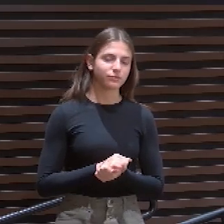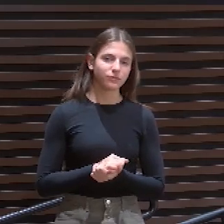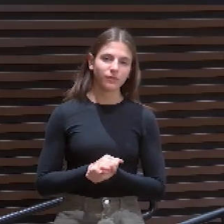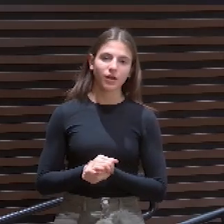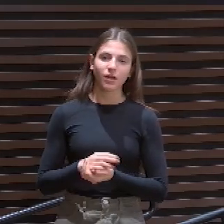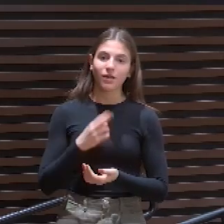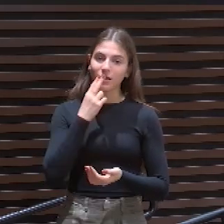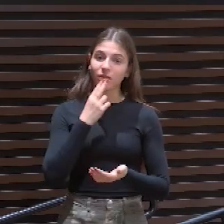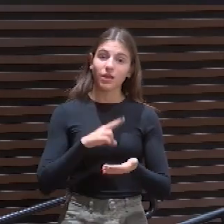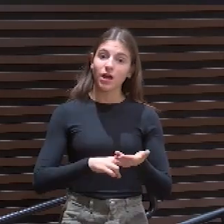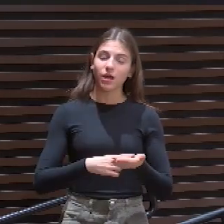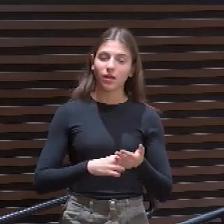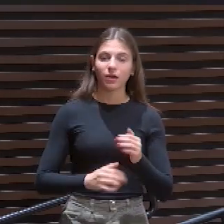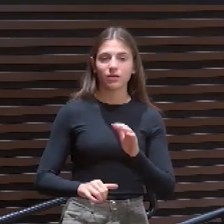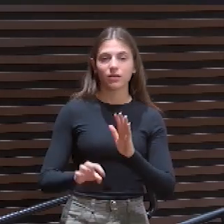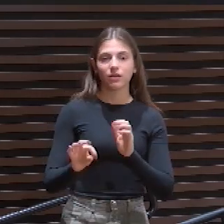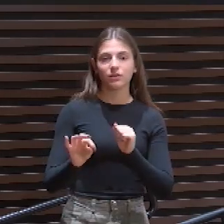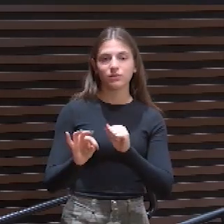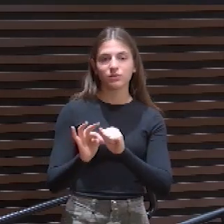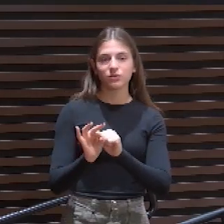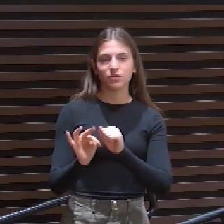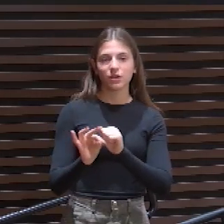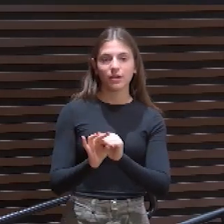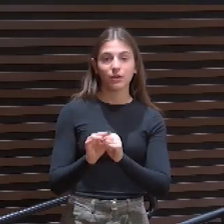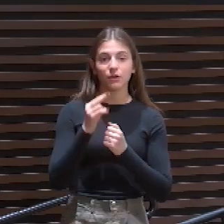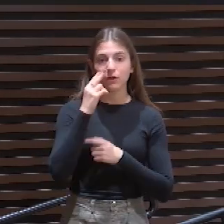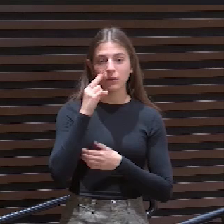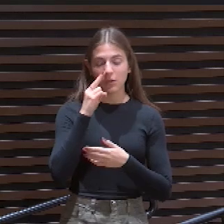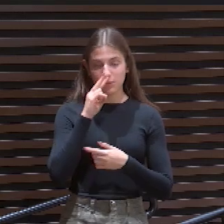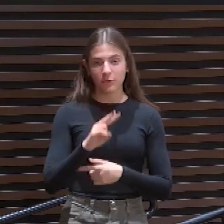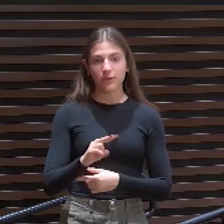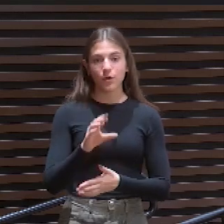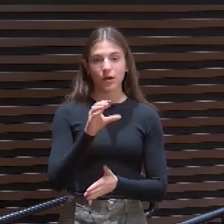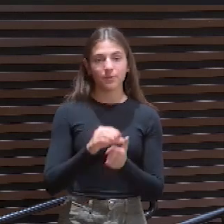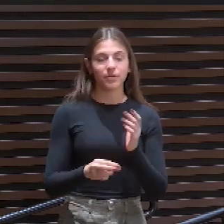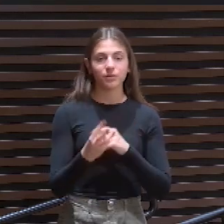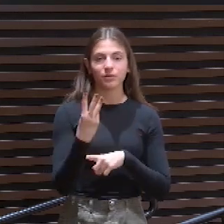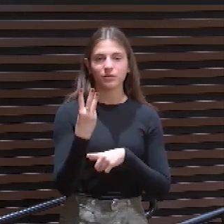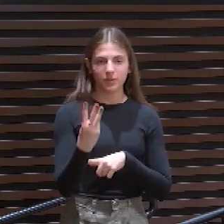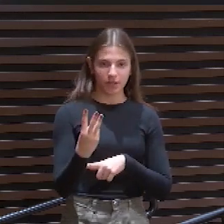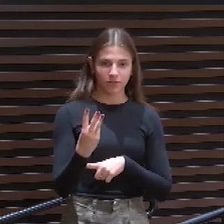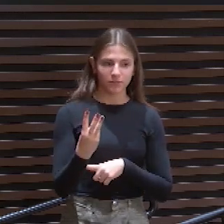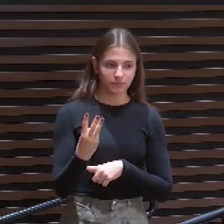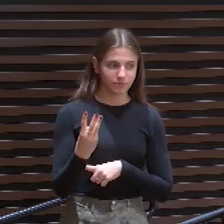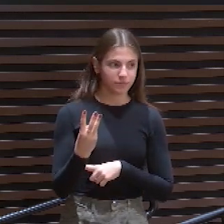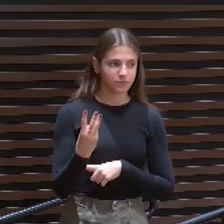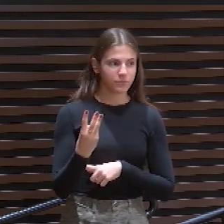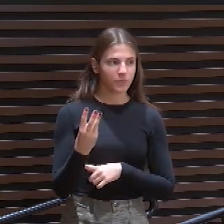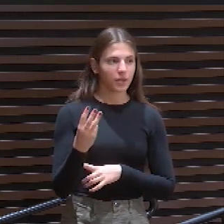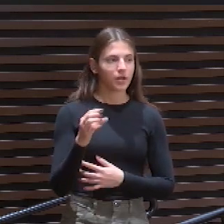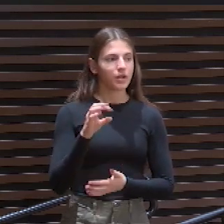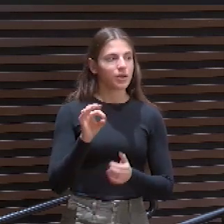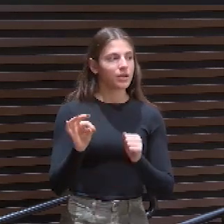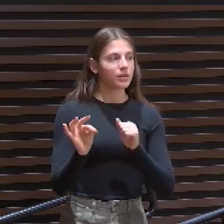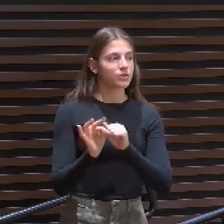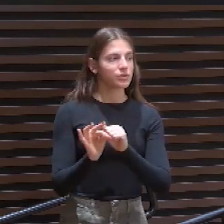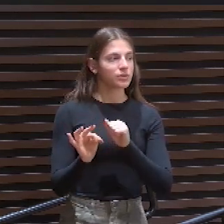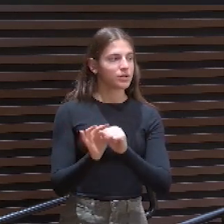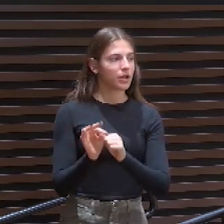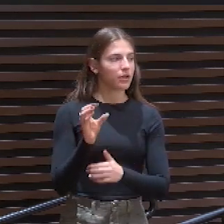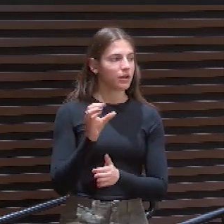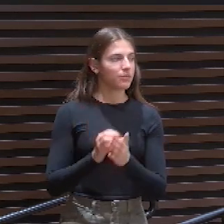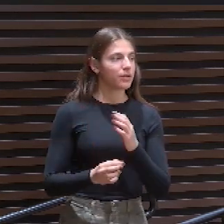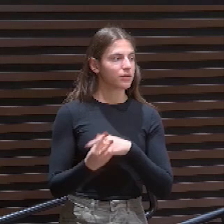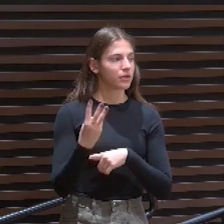na carta de Tiago, vamos lá no capítulo 3, voltar um pouquinho só. Tiago 3, eu citei